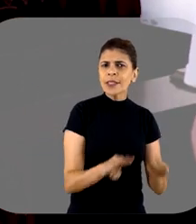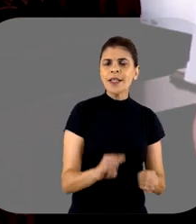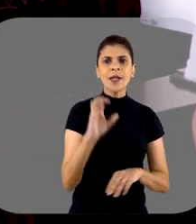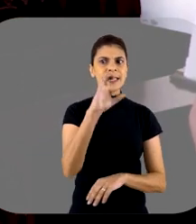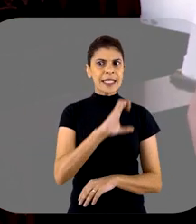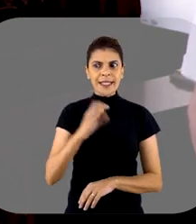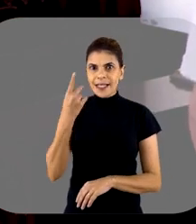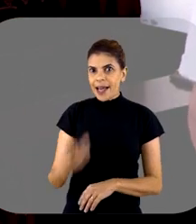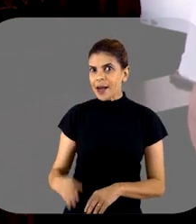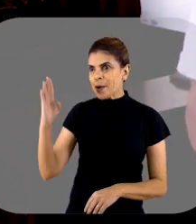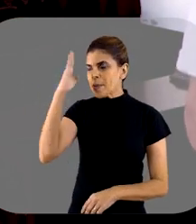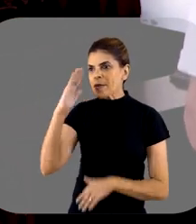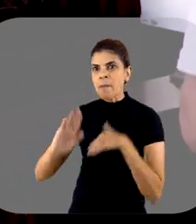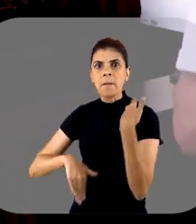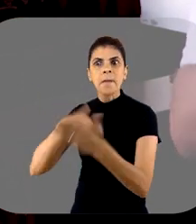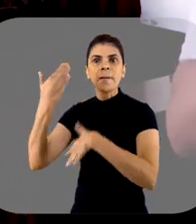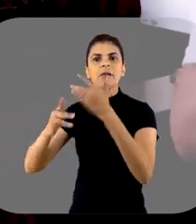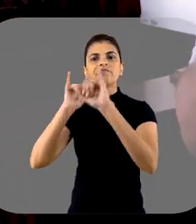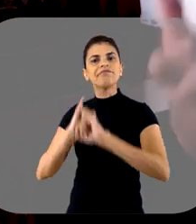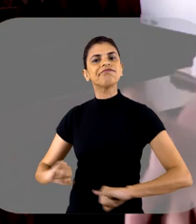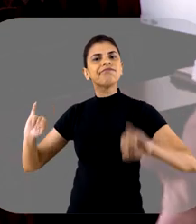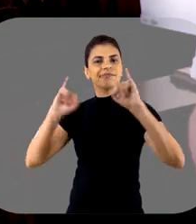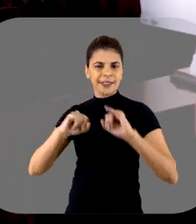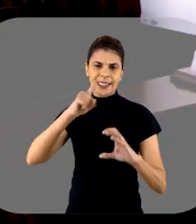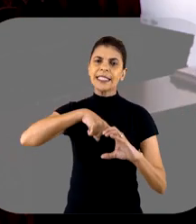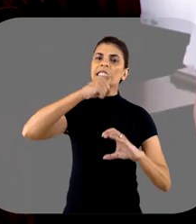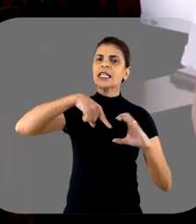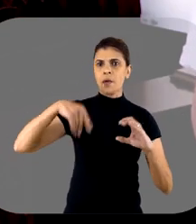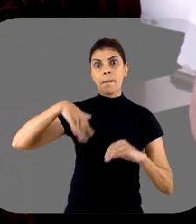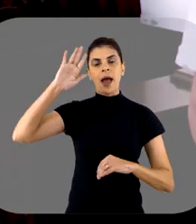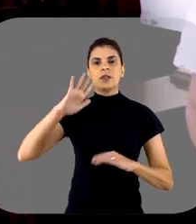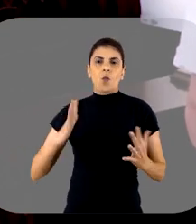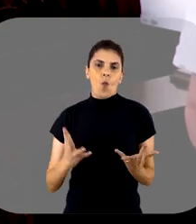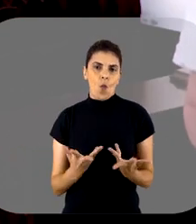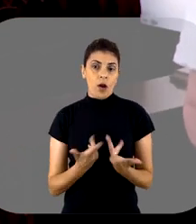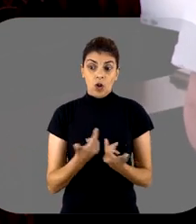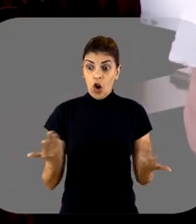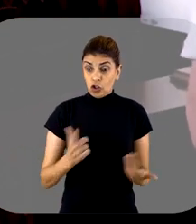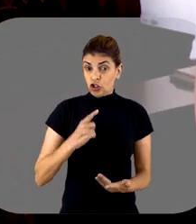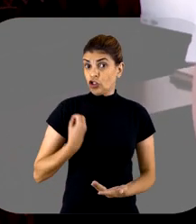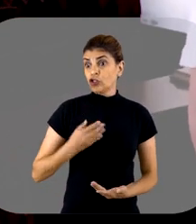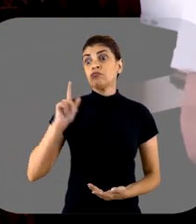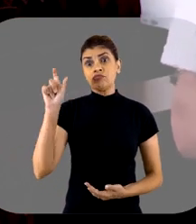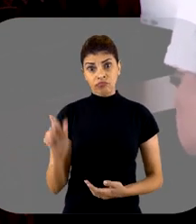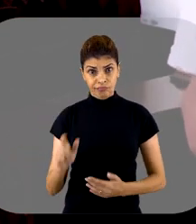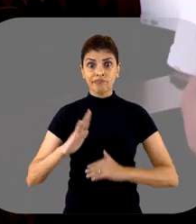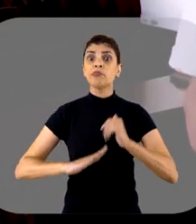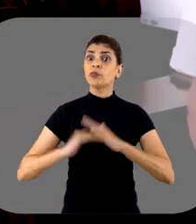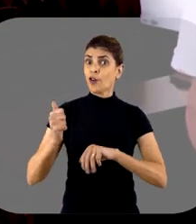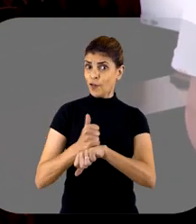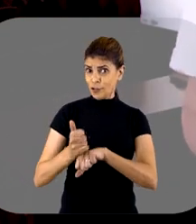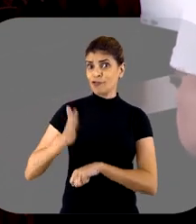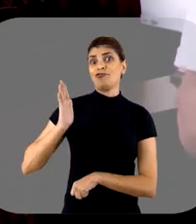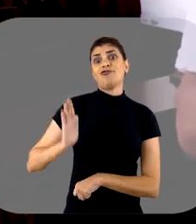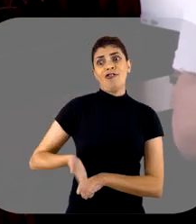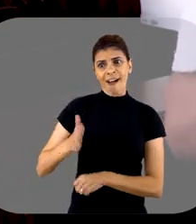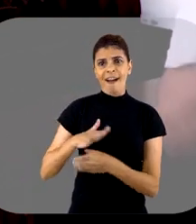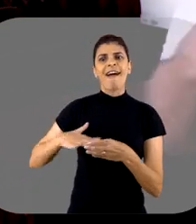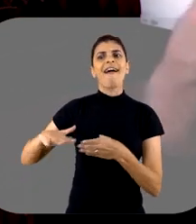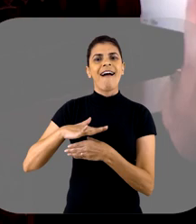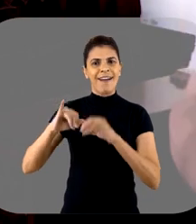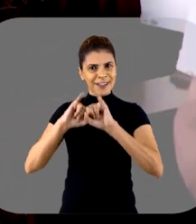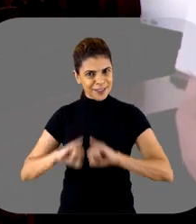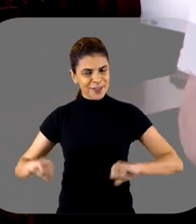de ciência se desenvolveram no Brasil para poder promover uma divulgação científica de maior qualidade. E nós temos hoje já profissionais já